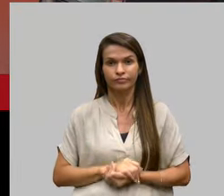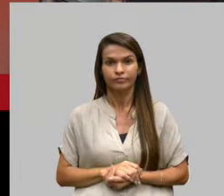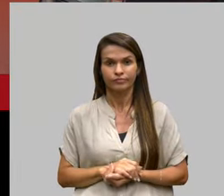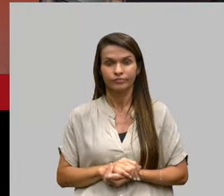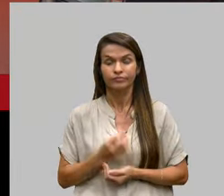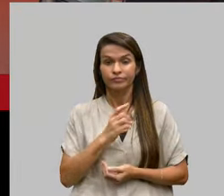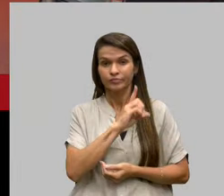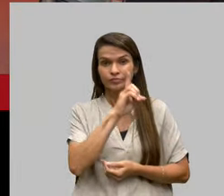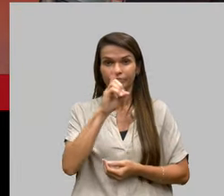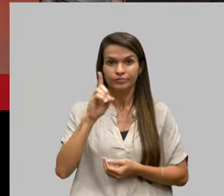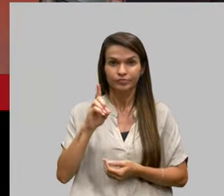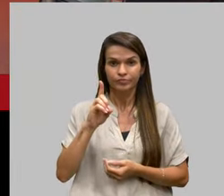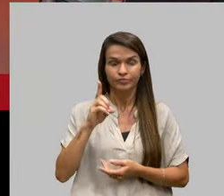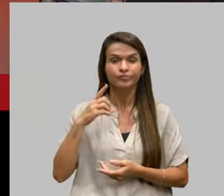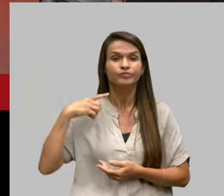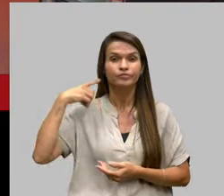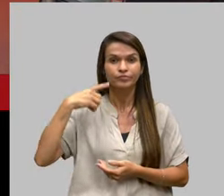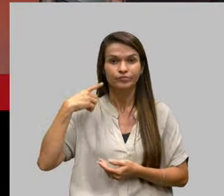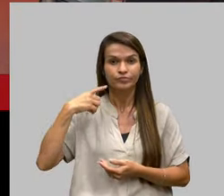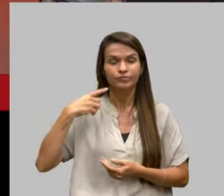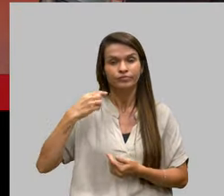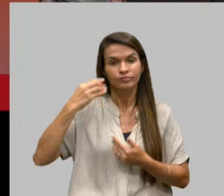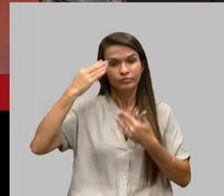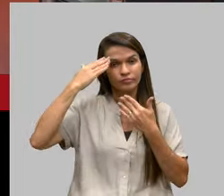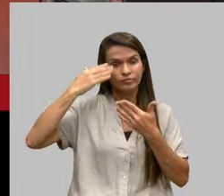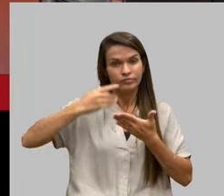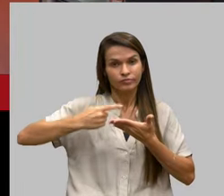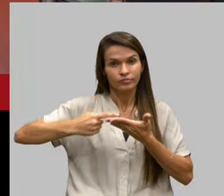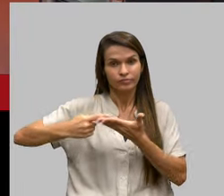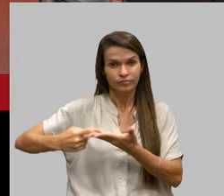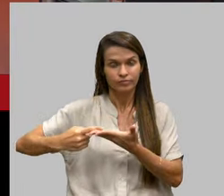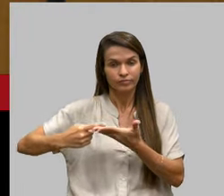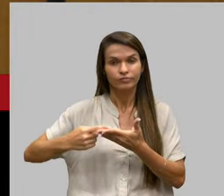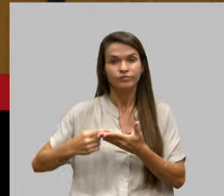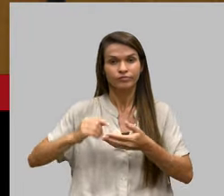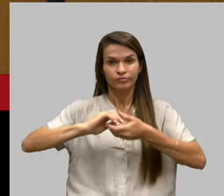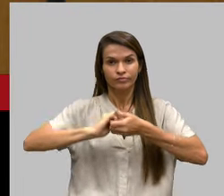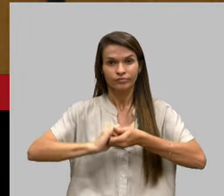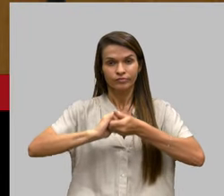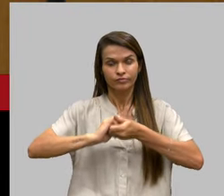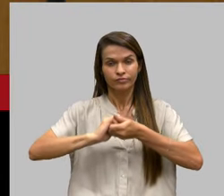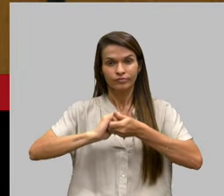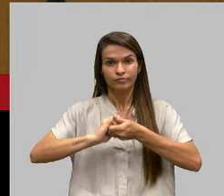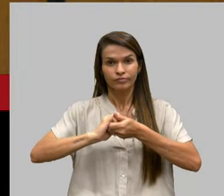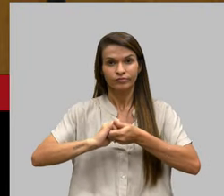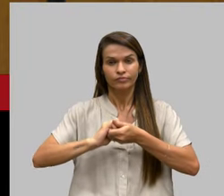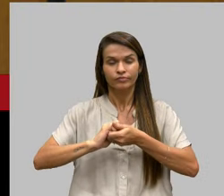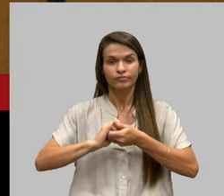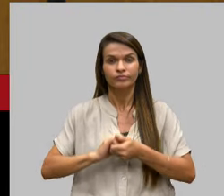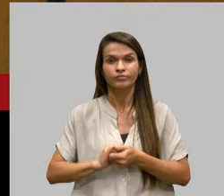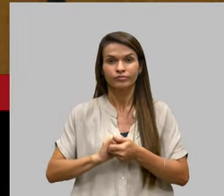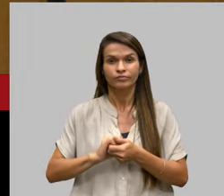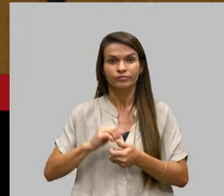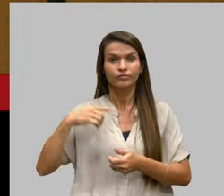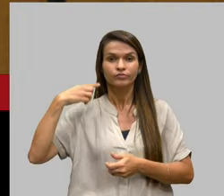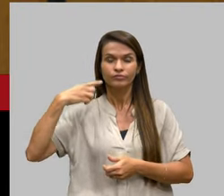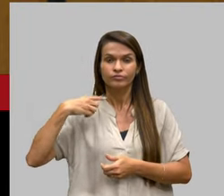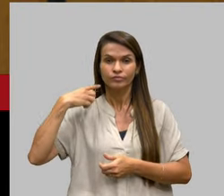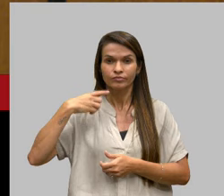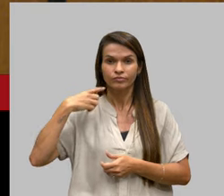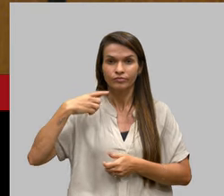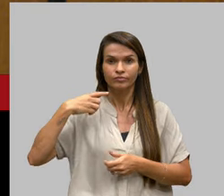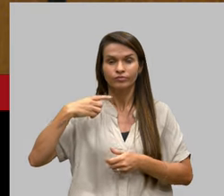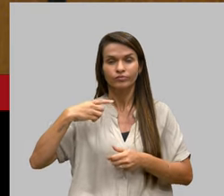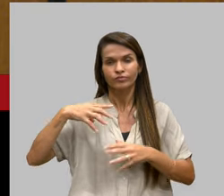dep AD Agradeço o convite e cumprimento na pessoa do deputado cumprimento todos os